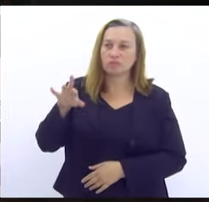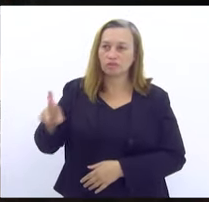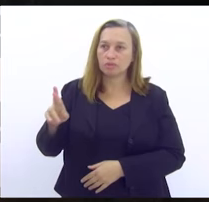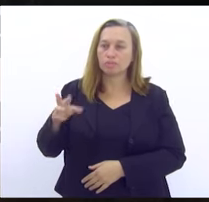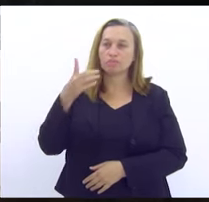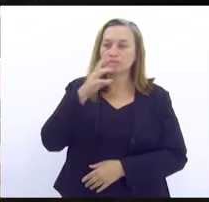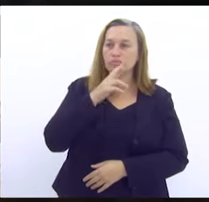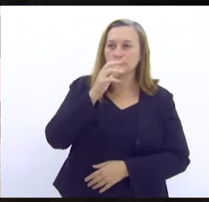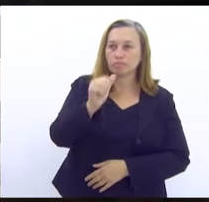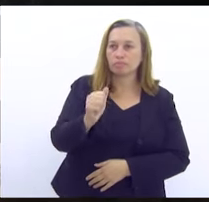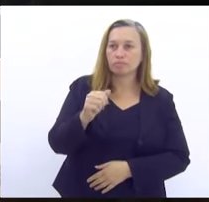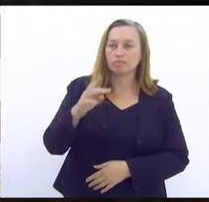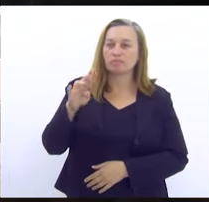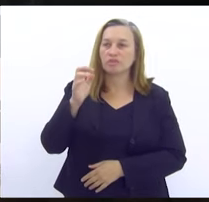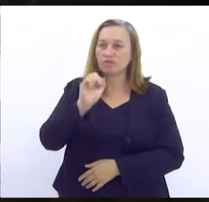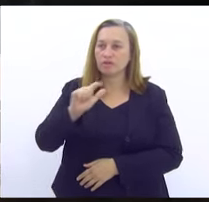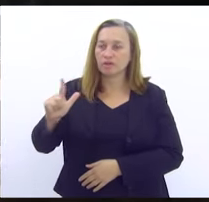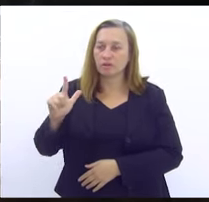Amorim, Rafael Nobre,